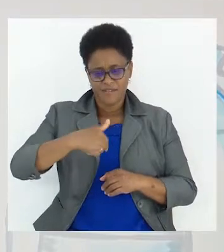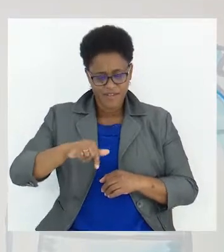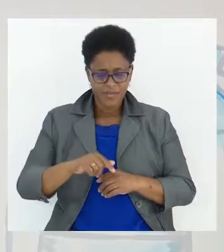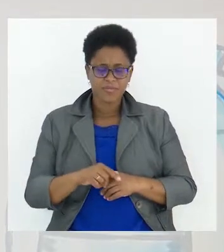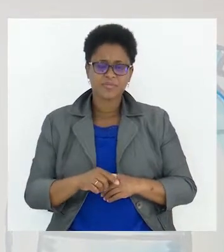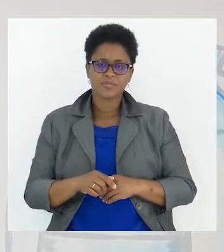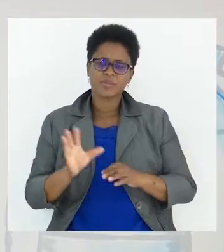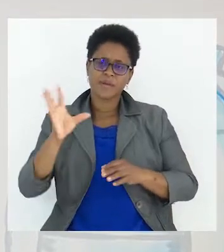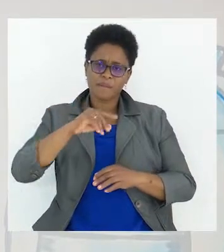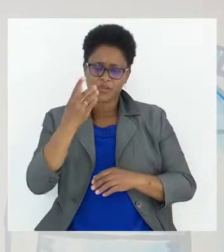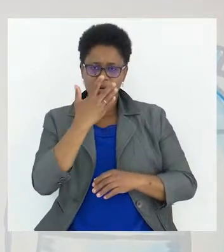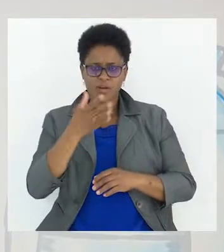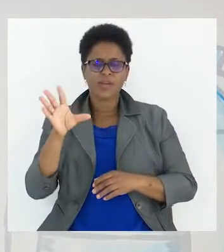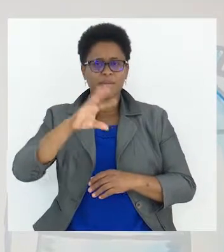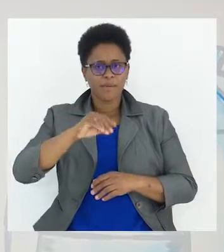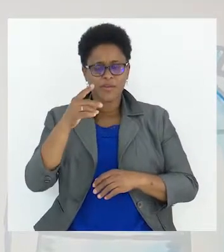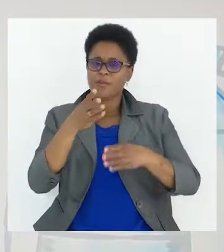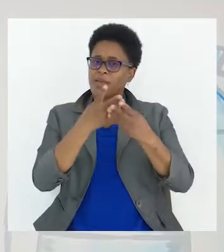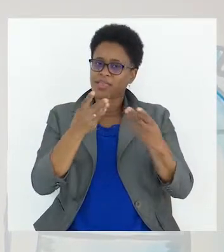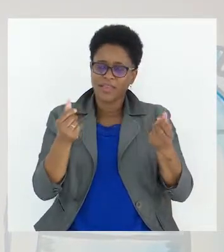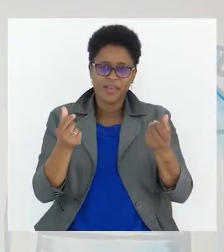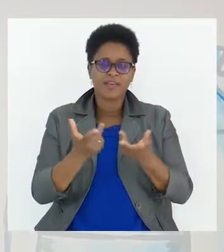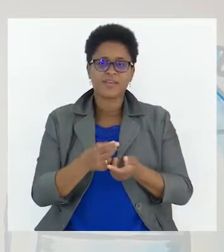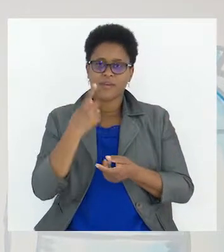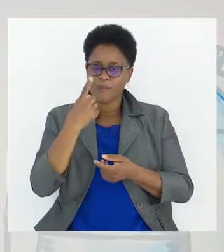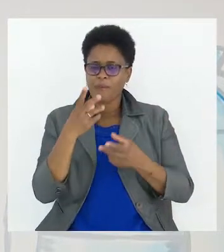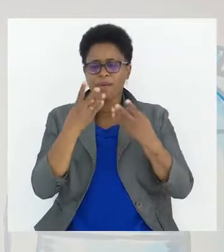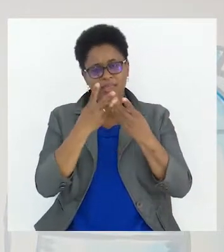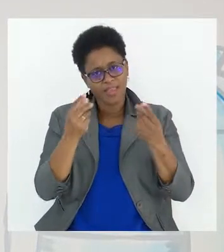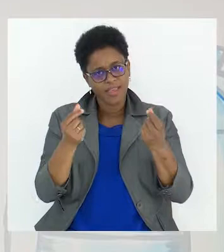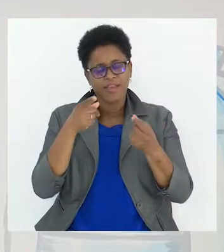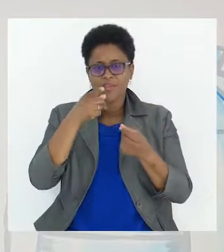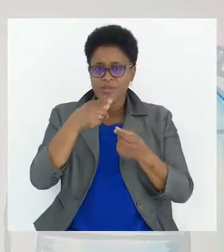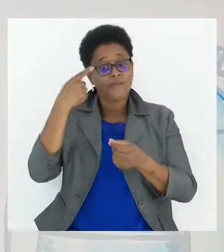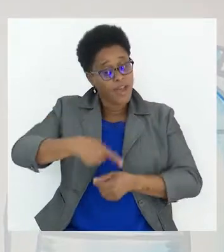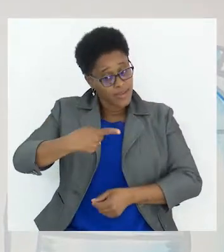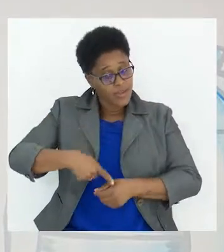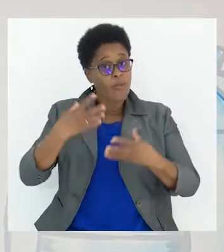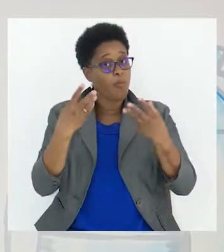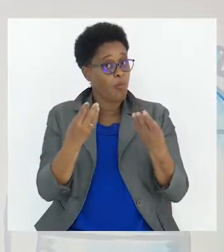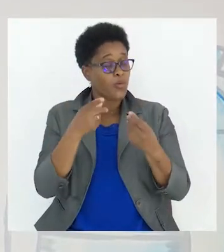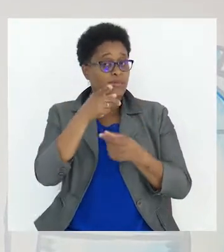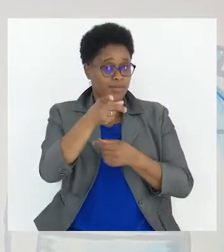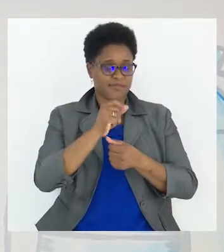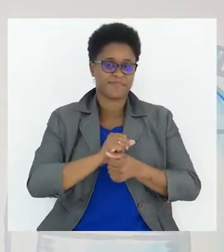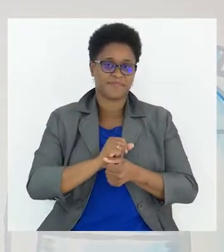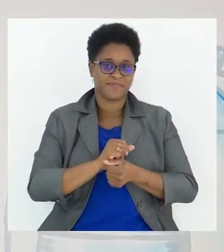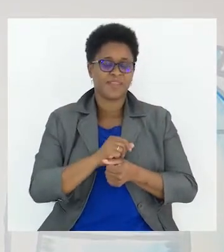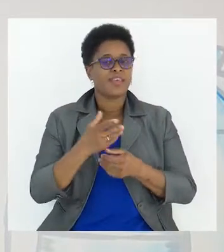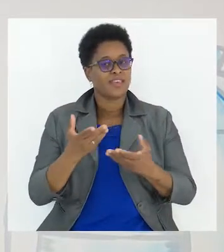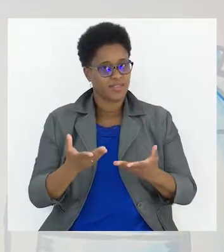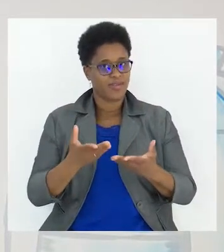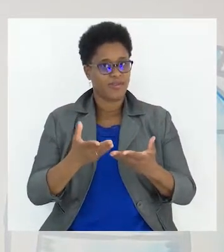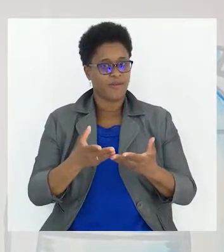uma aula, vamos para mais um conteúdo que vai exigir muito de ti. Por